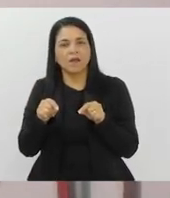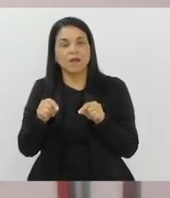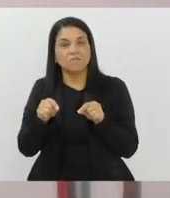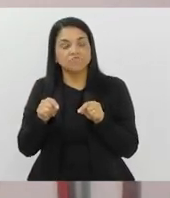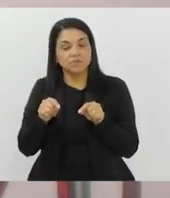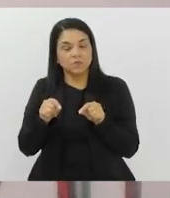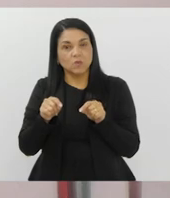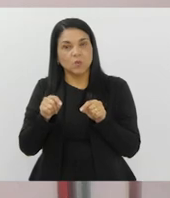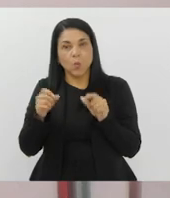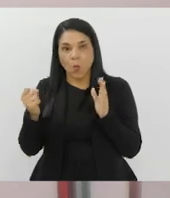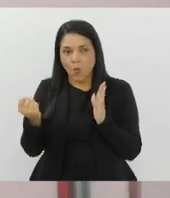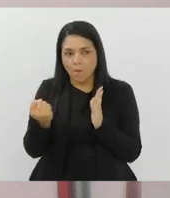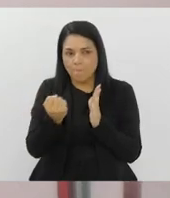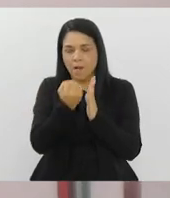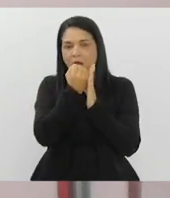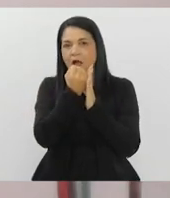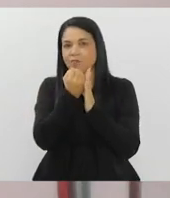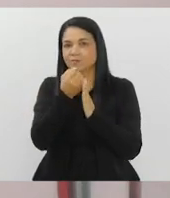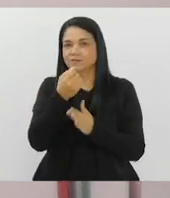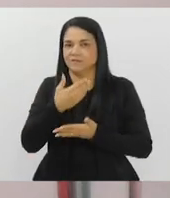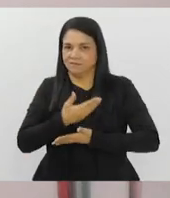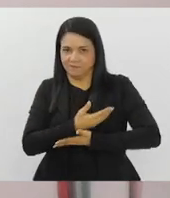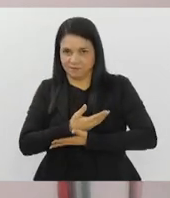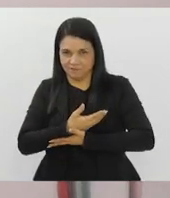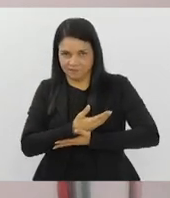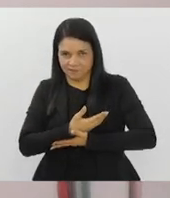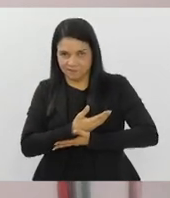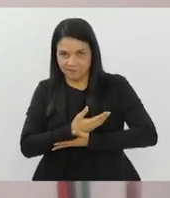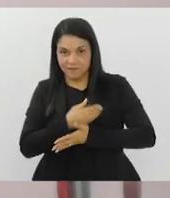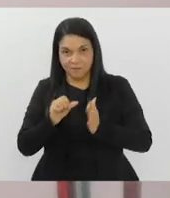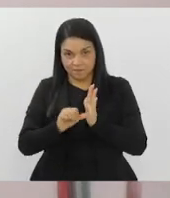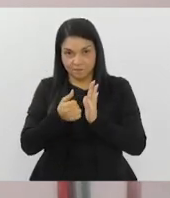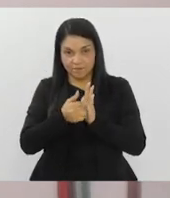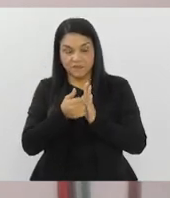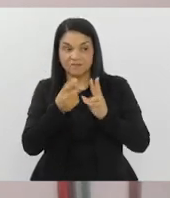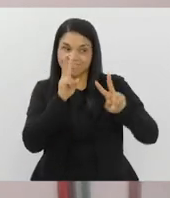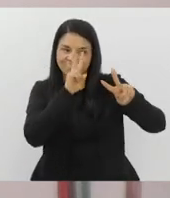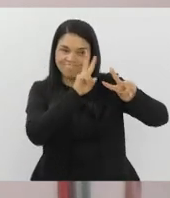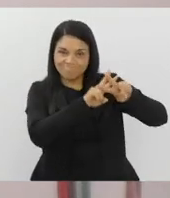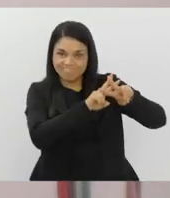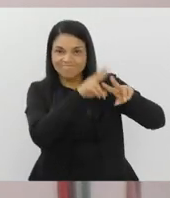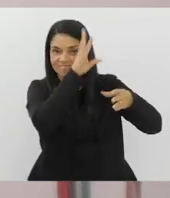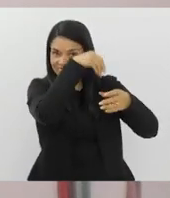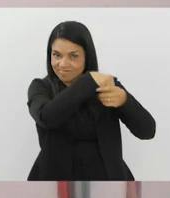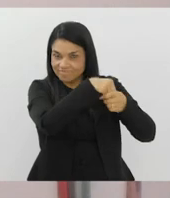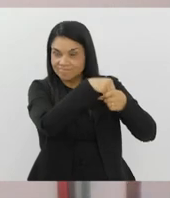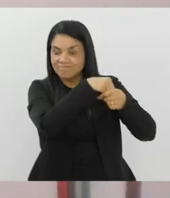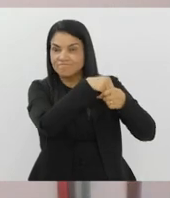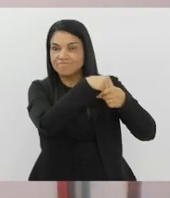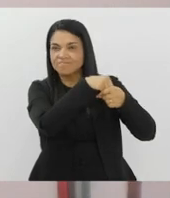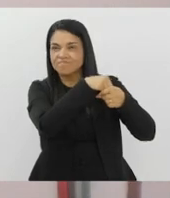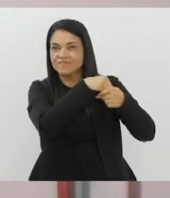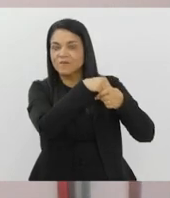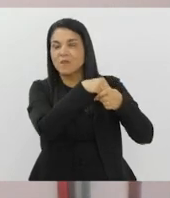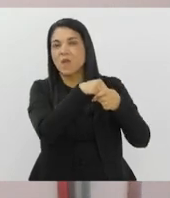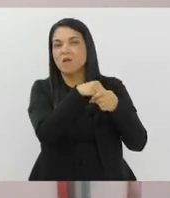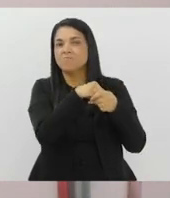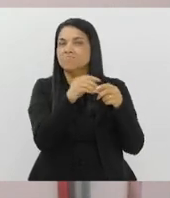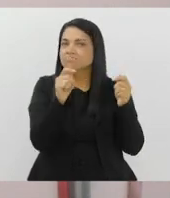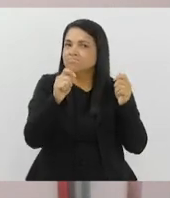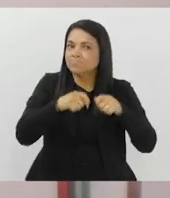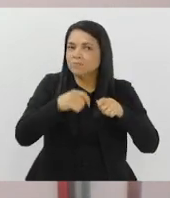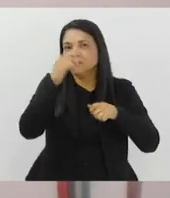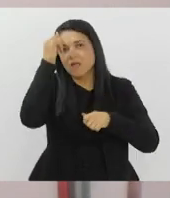desse marco no contexto da porta de entrada do sistema prisional poderia prevenir uma